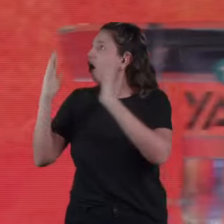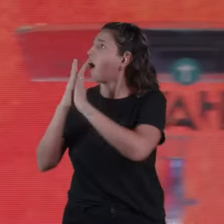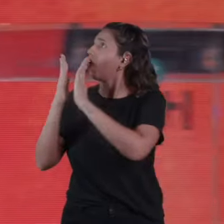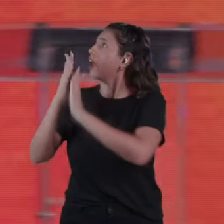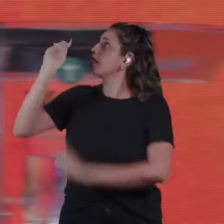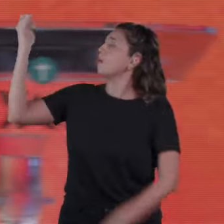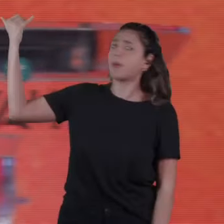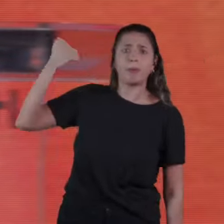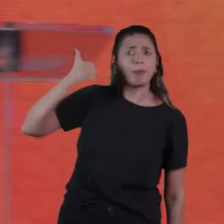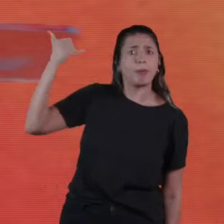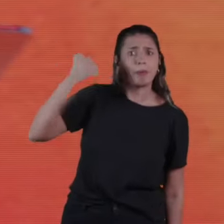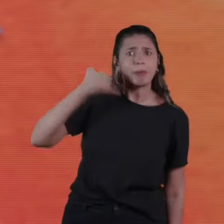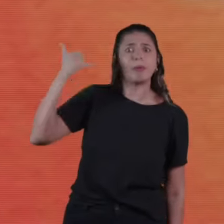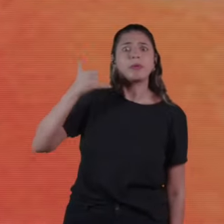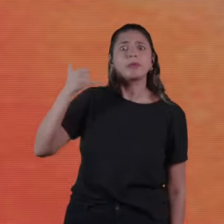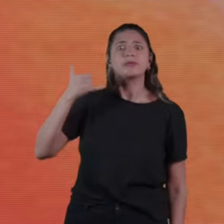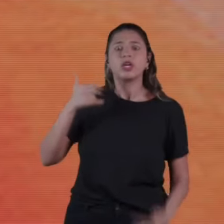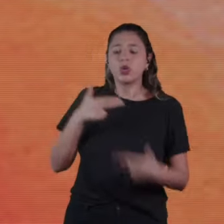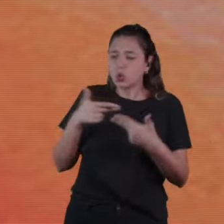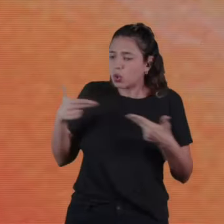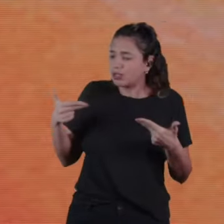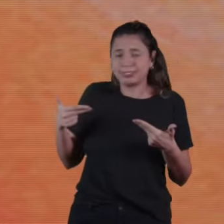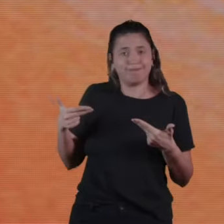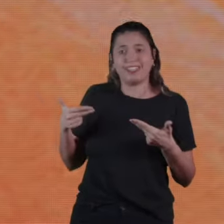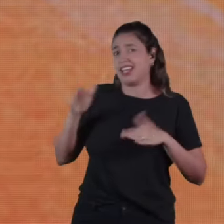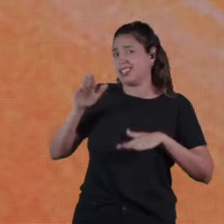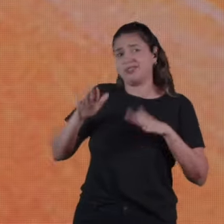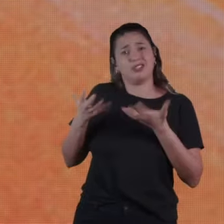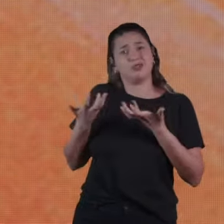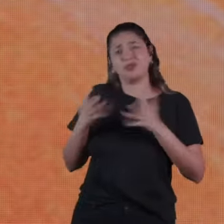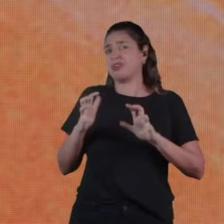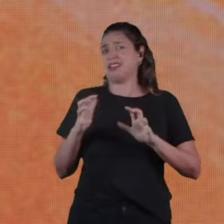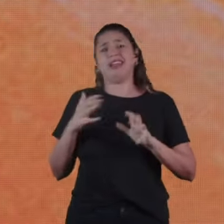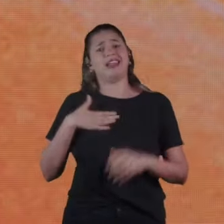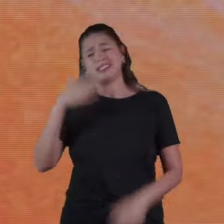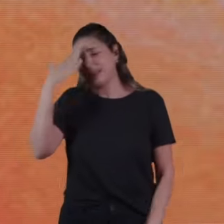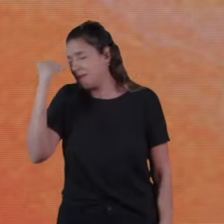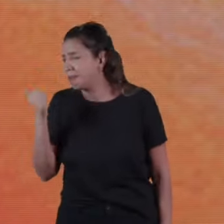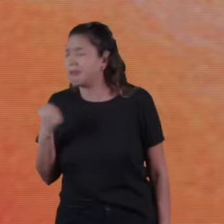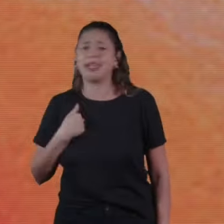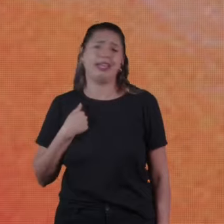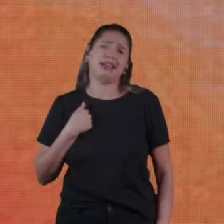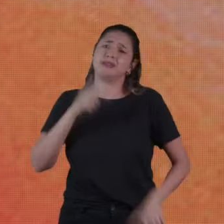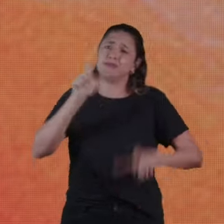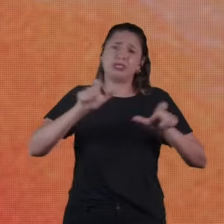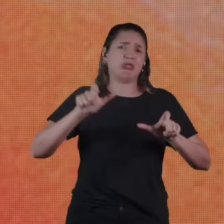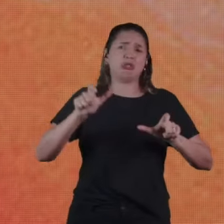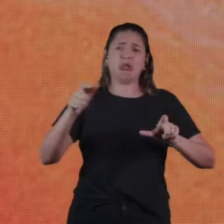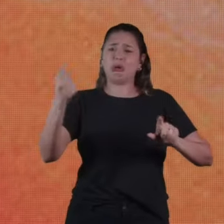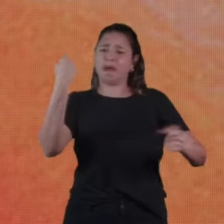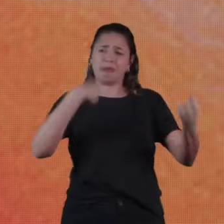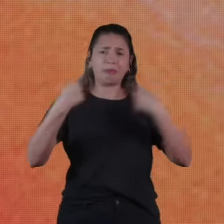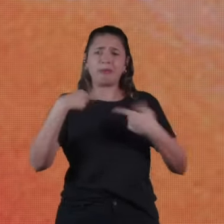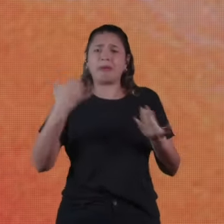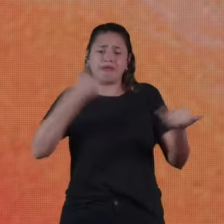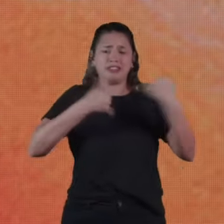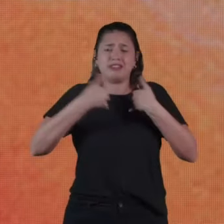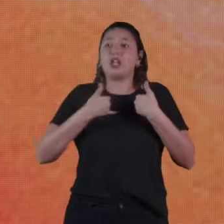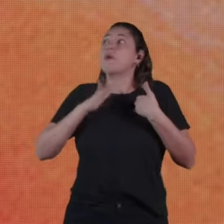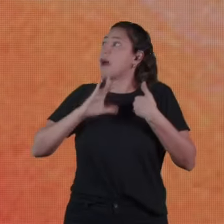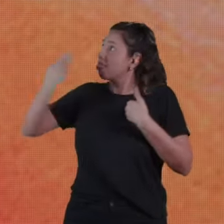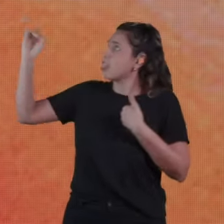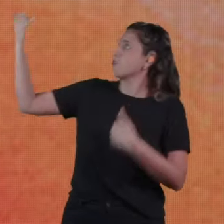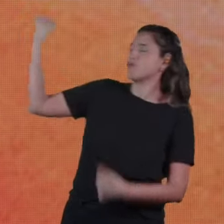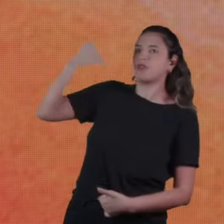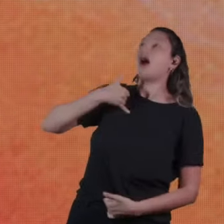você sobre as coisas que você não queria ouvir de ninguém. Mas Ele pode falar, e vai falar para o seu crescimento, para